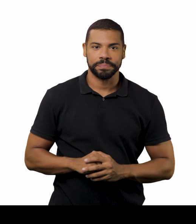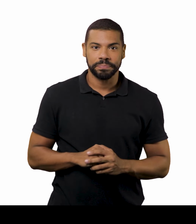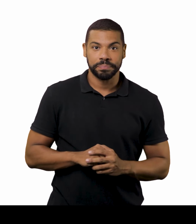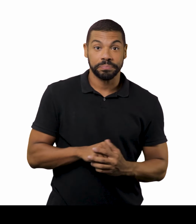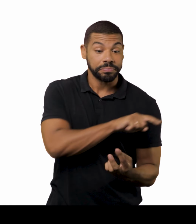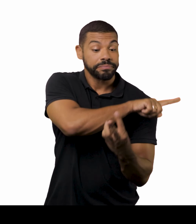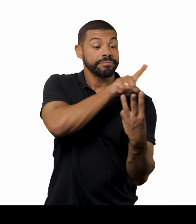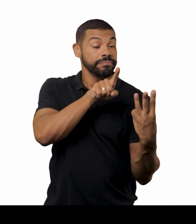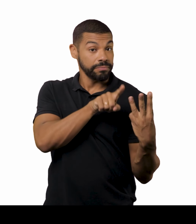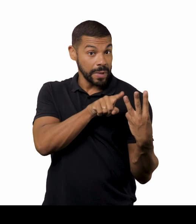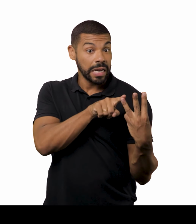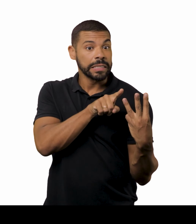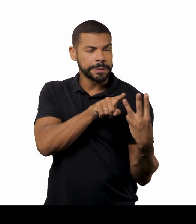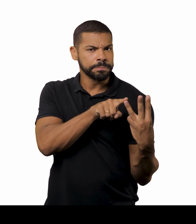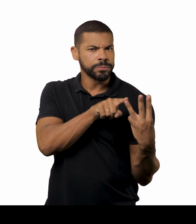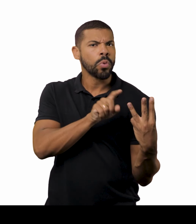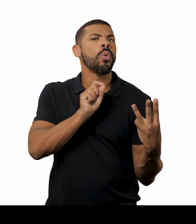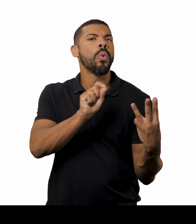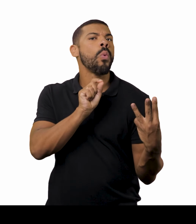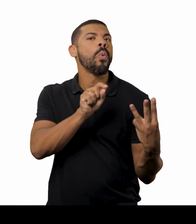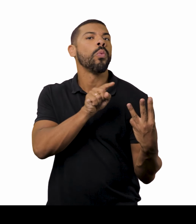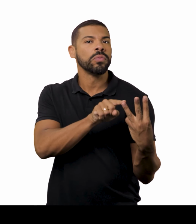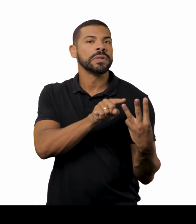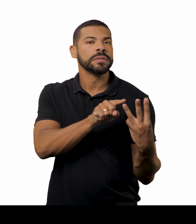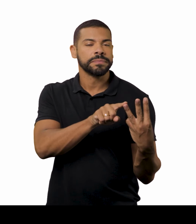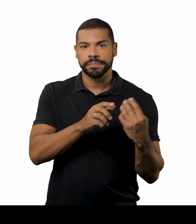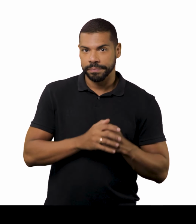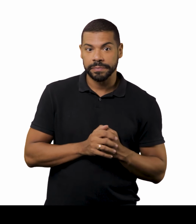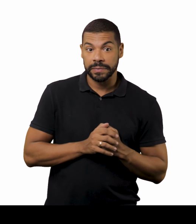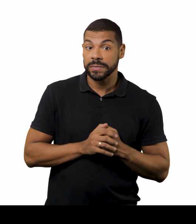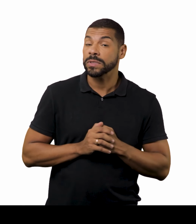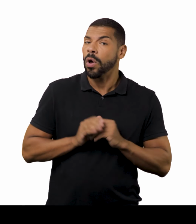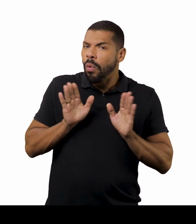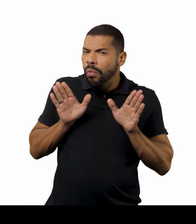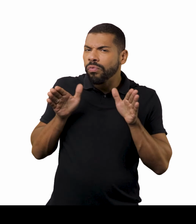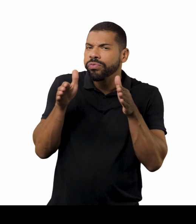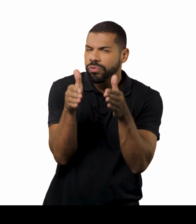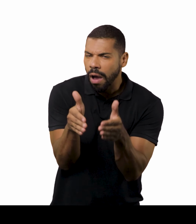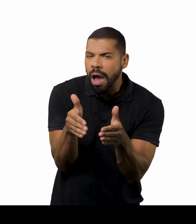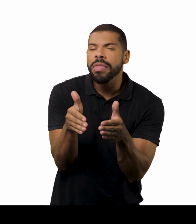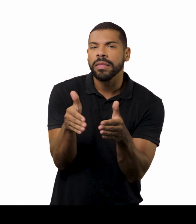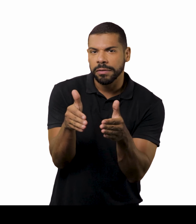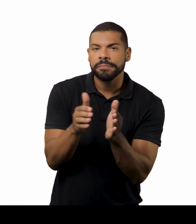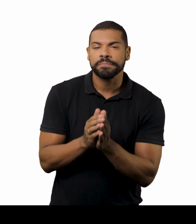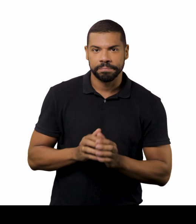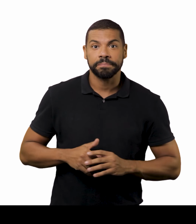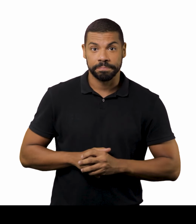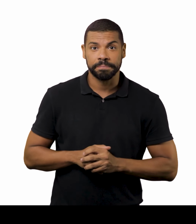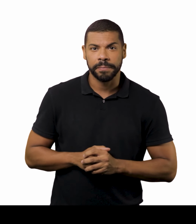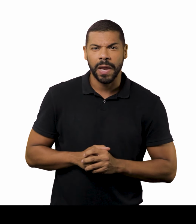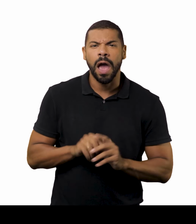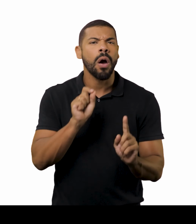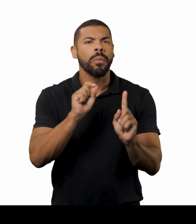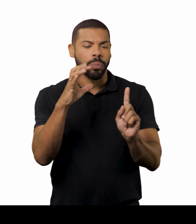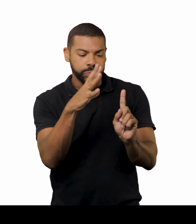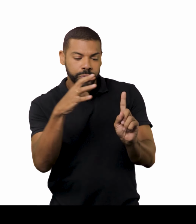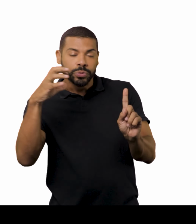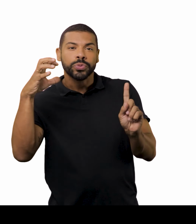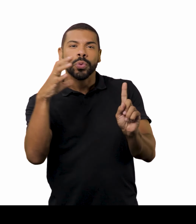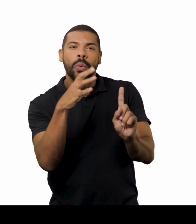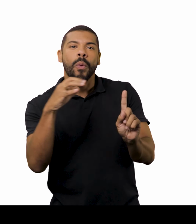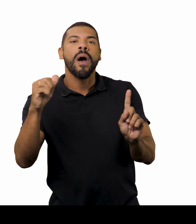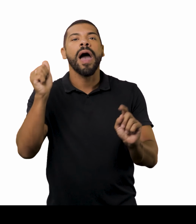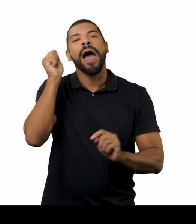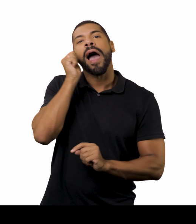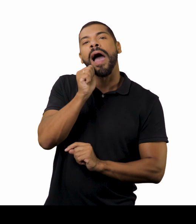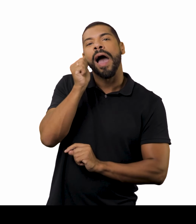independente. E o terceiro, que a gente tem essa frente de trás, tinha um trabalho que foi muito inspirado, que chama